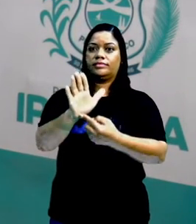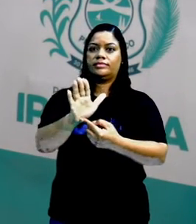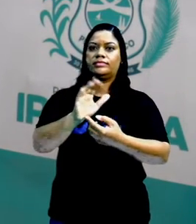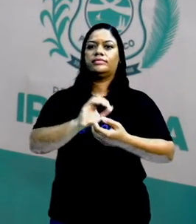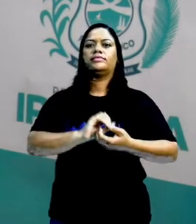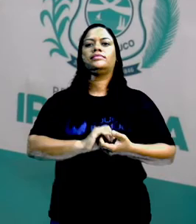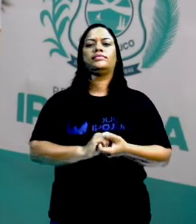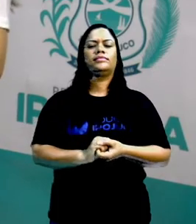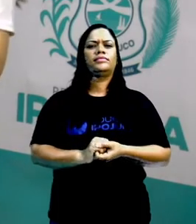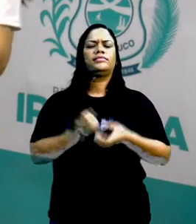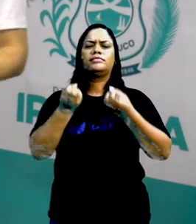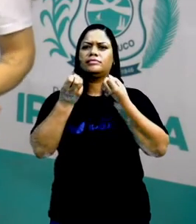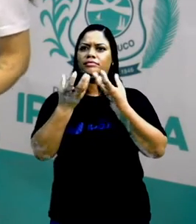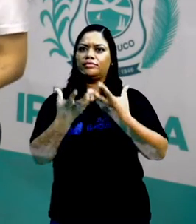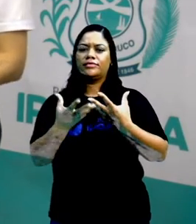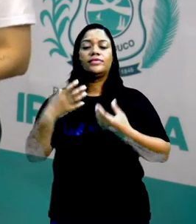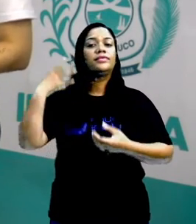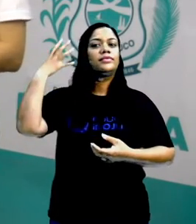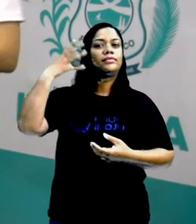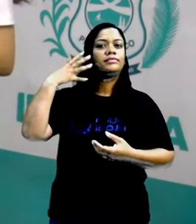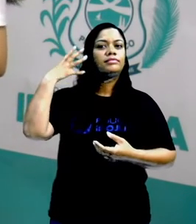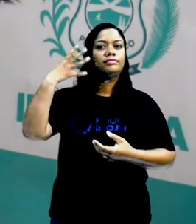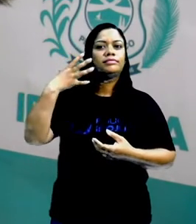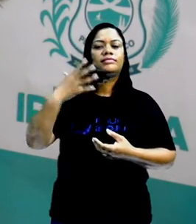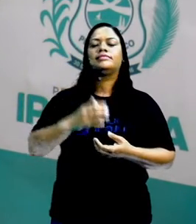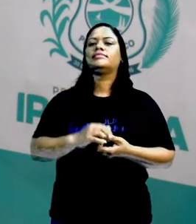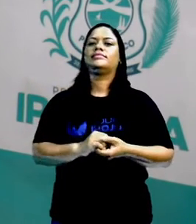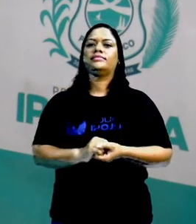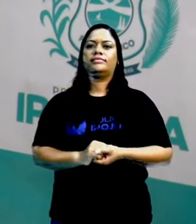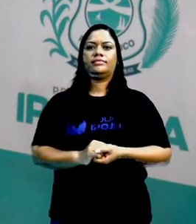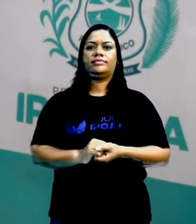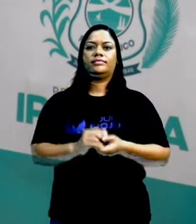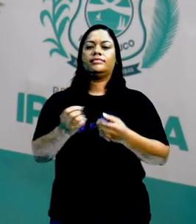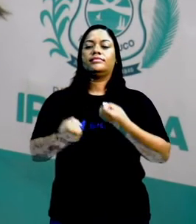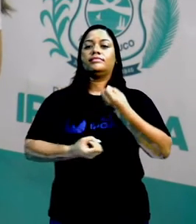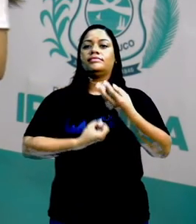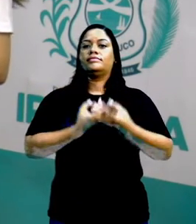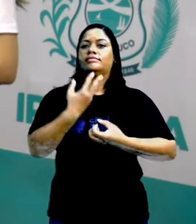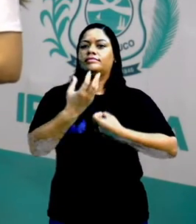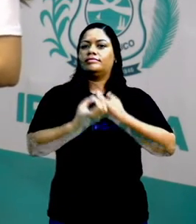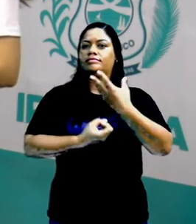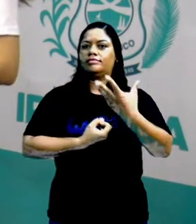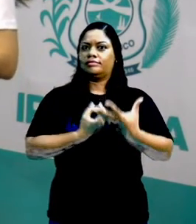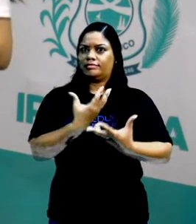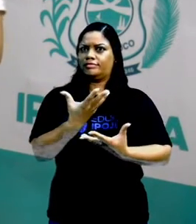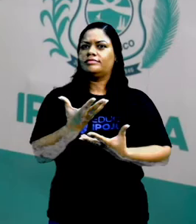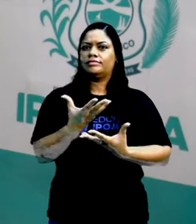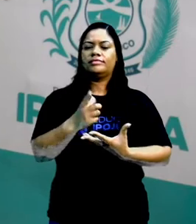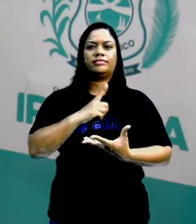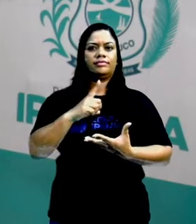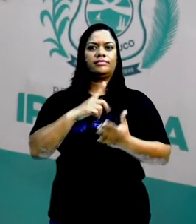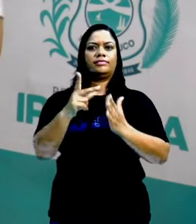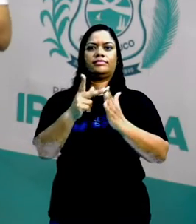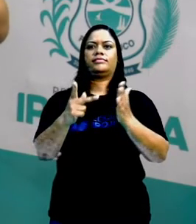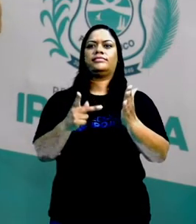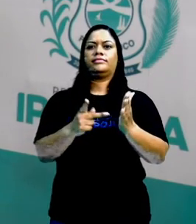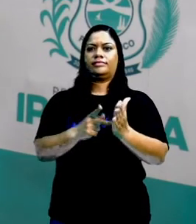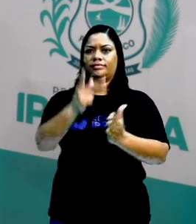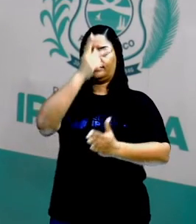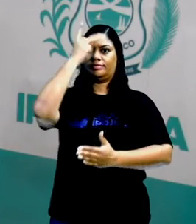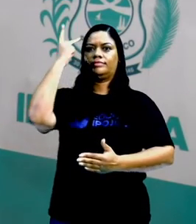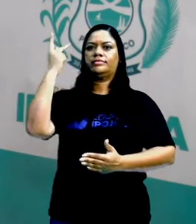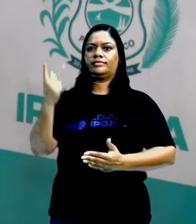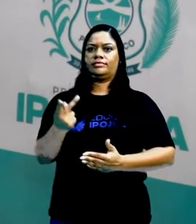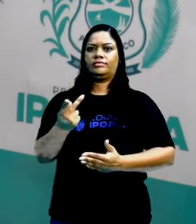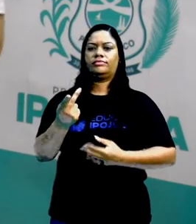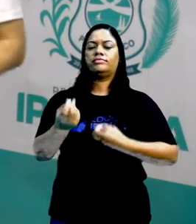uma impressão agradável e musical. O eu poético é a voz que se manifesta no poema, ou seja, o